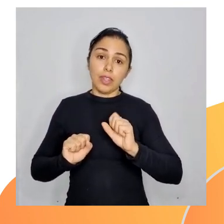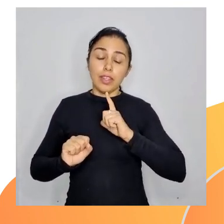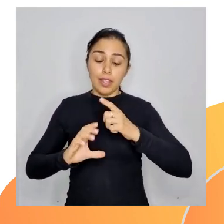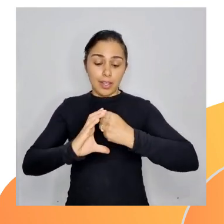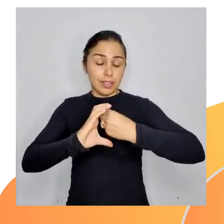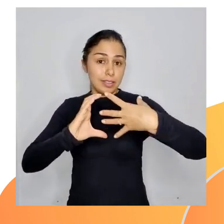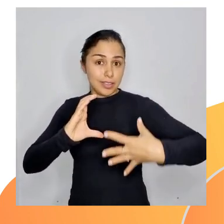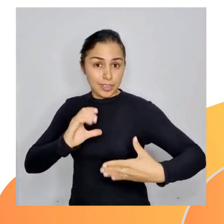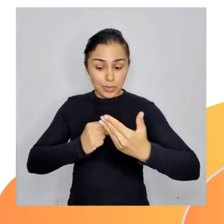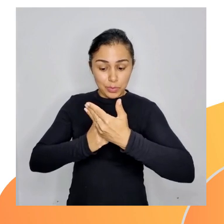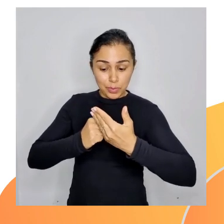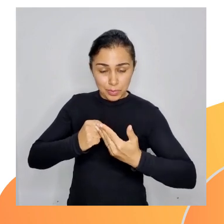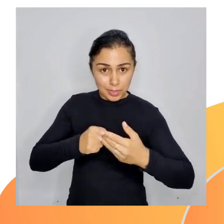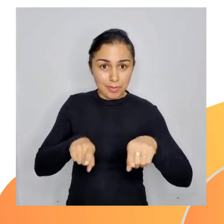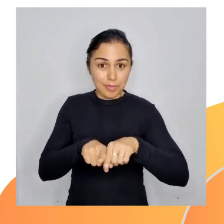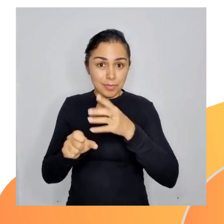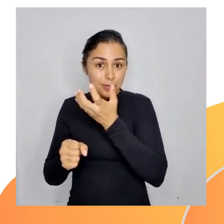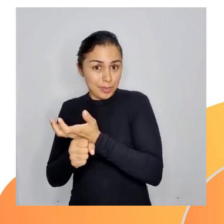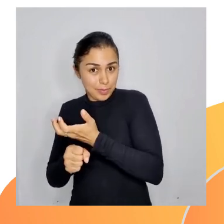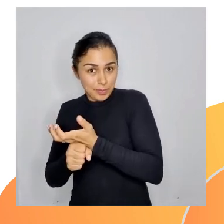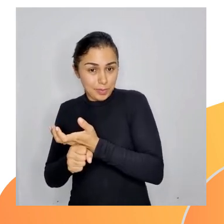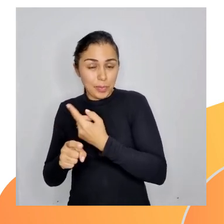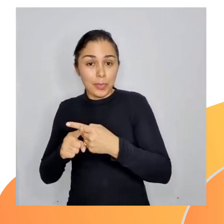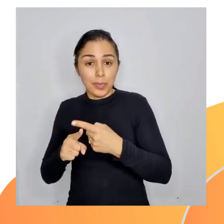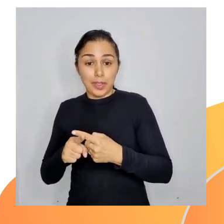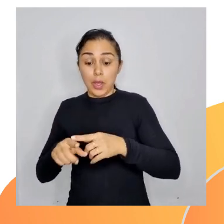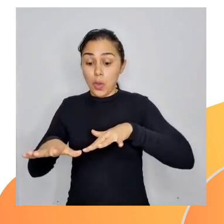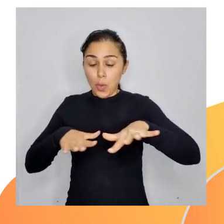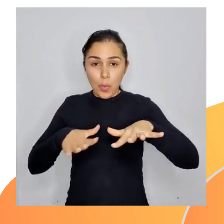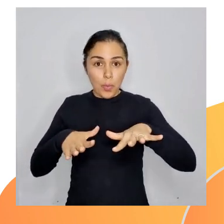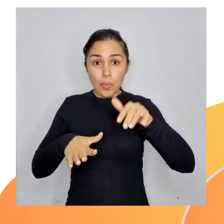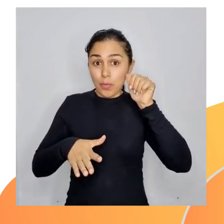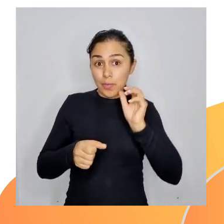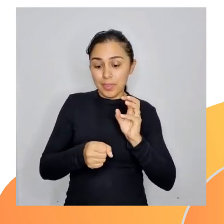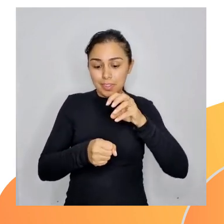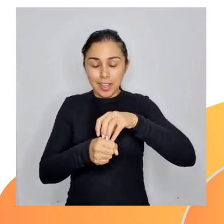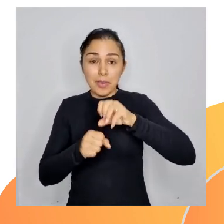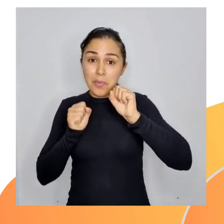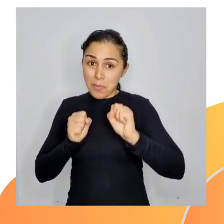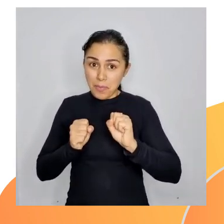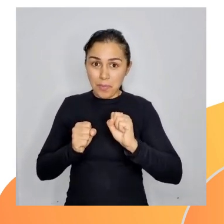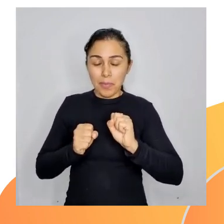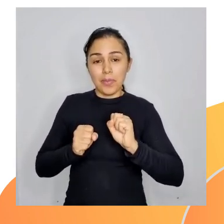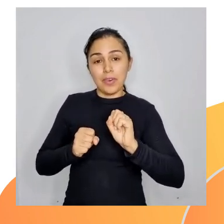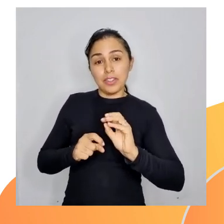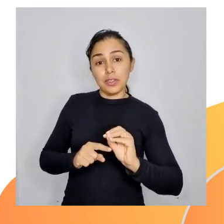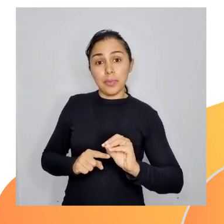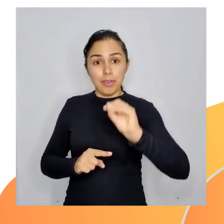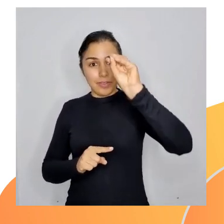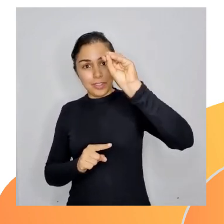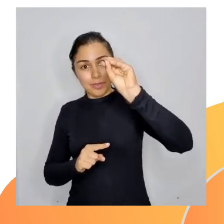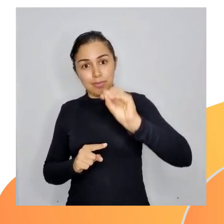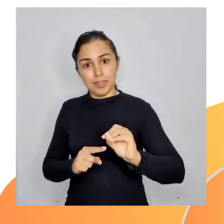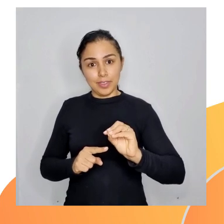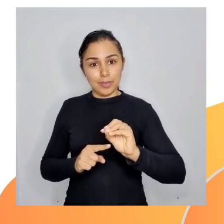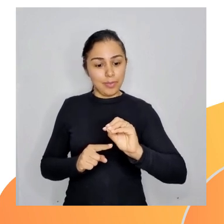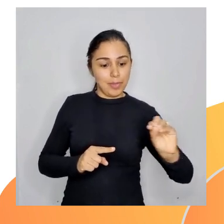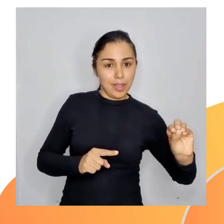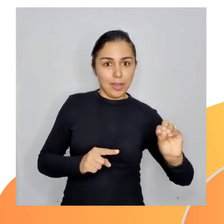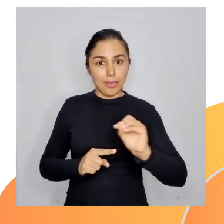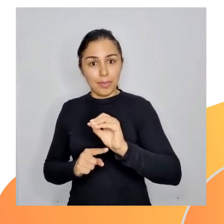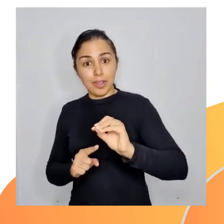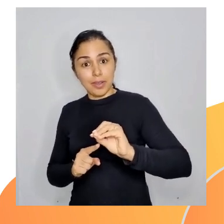a torre. Então eu posso movimentar minha rainha para frente, para trás, para a lateral, para outra